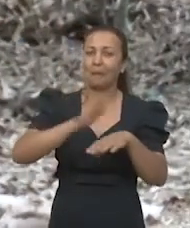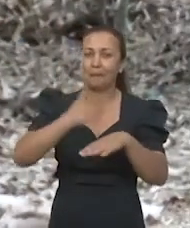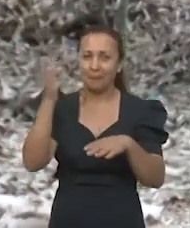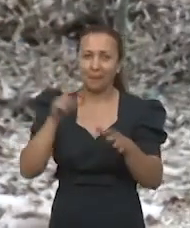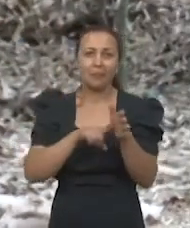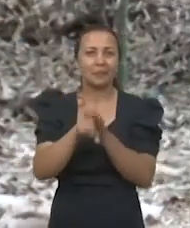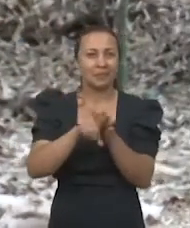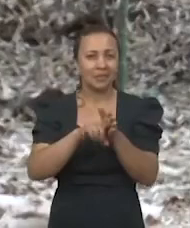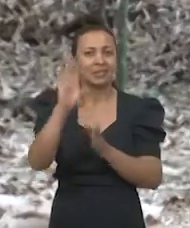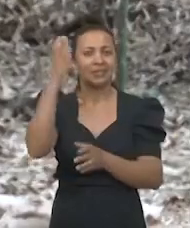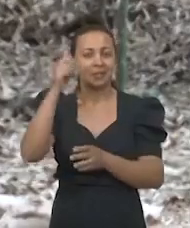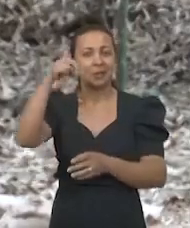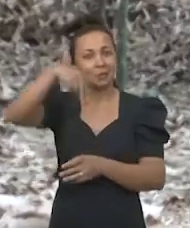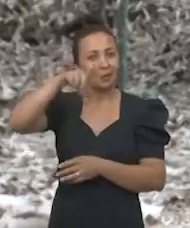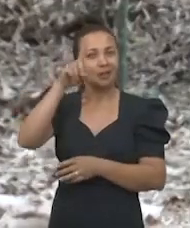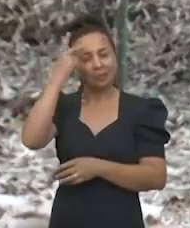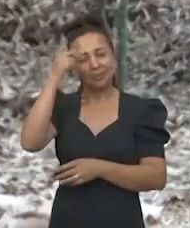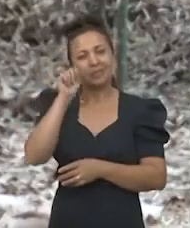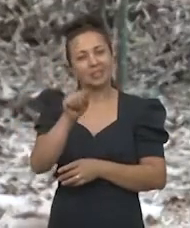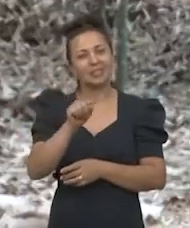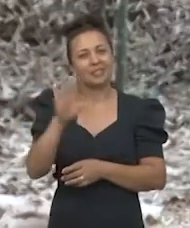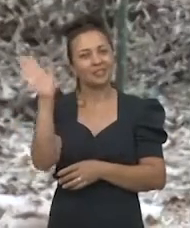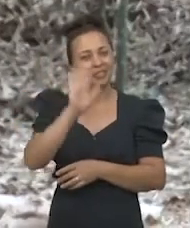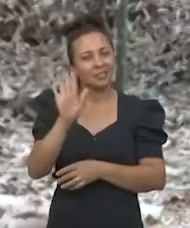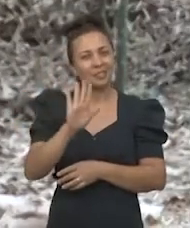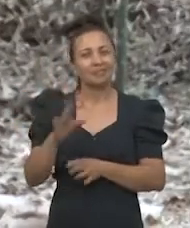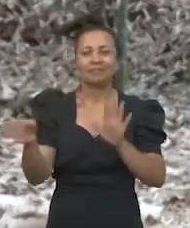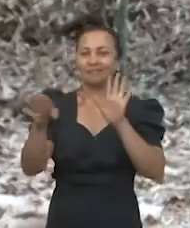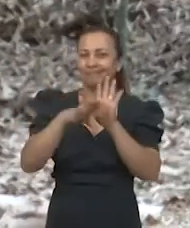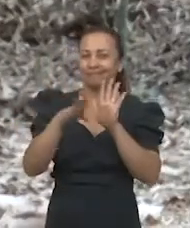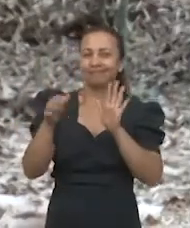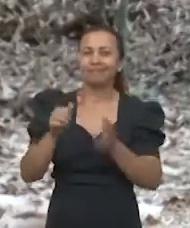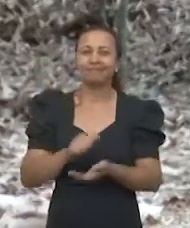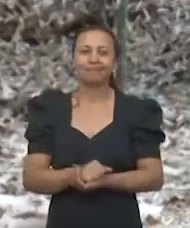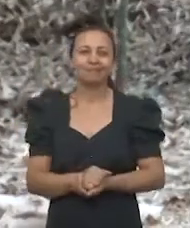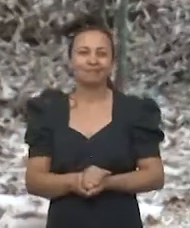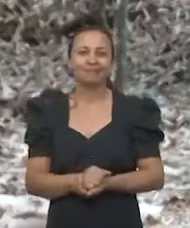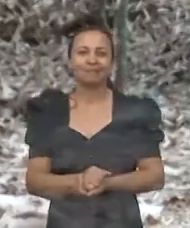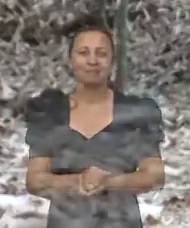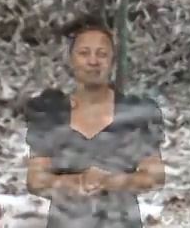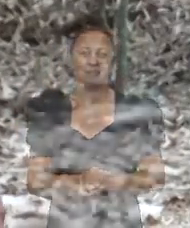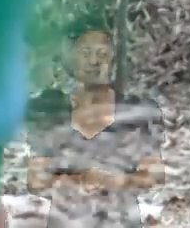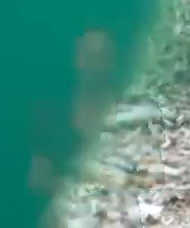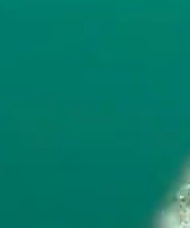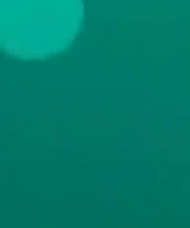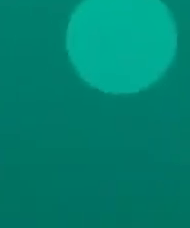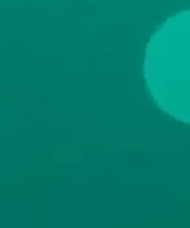voltamos com mais pesquisa científica do Nordeste para você. Tchau, tchau e até lá!